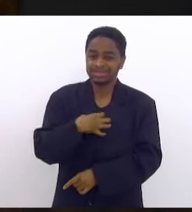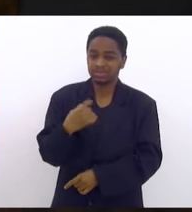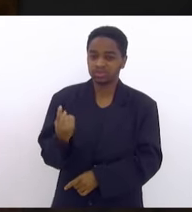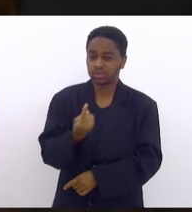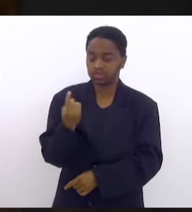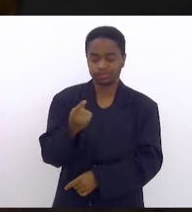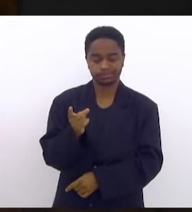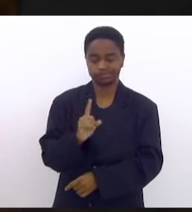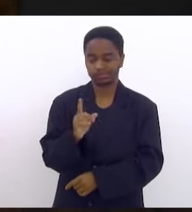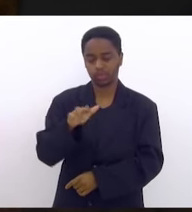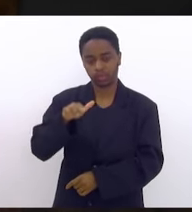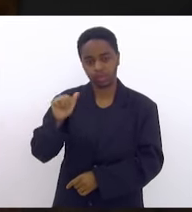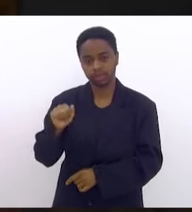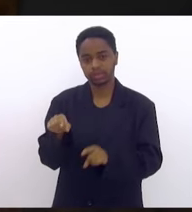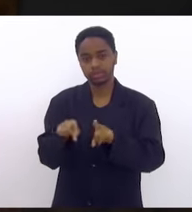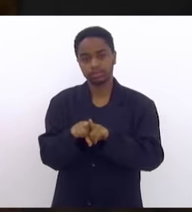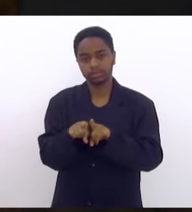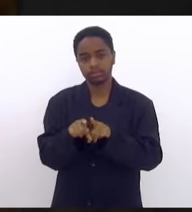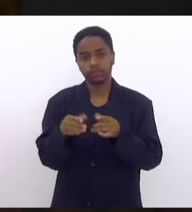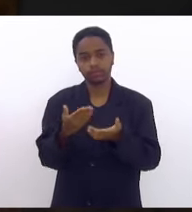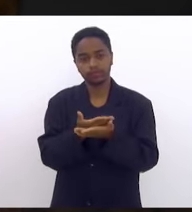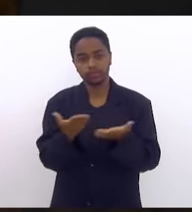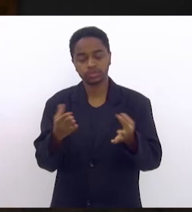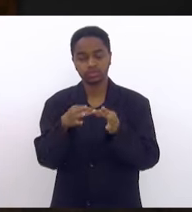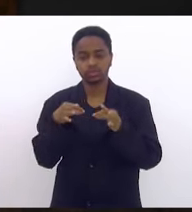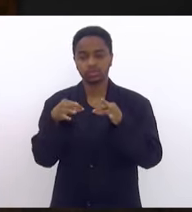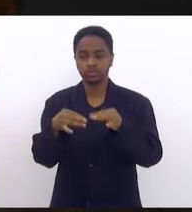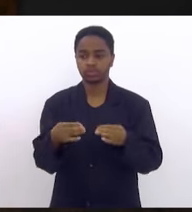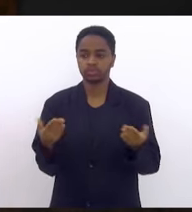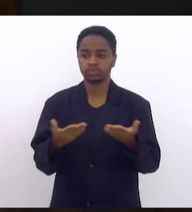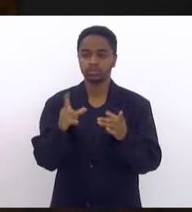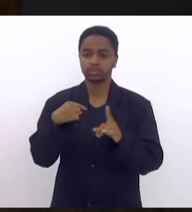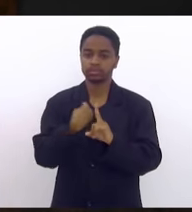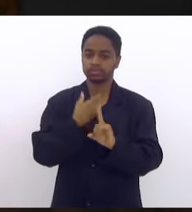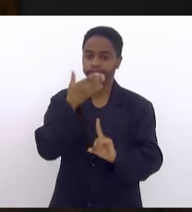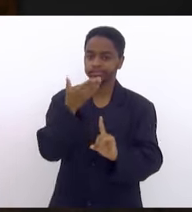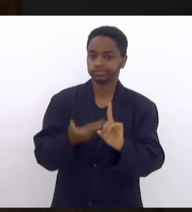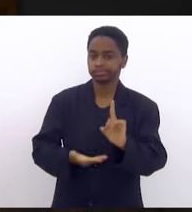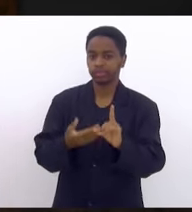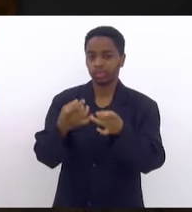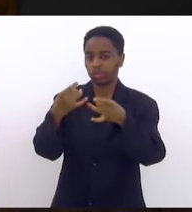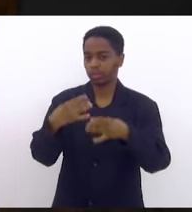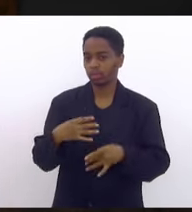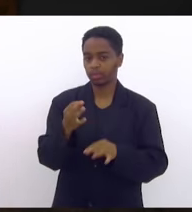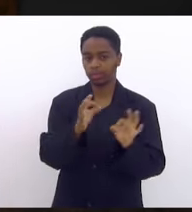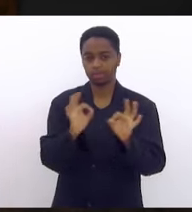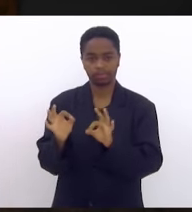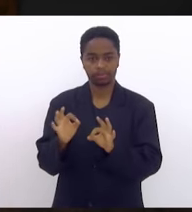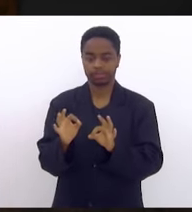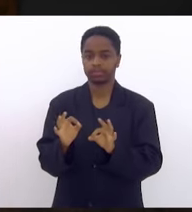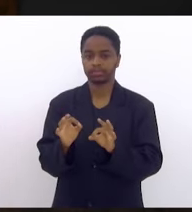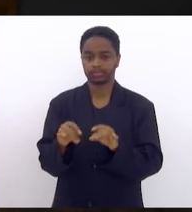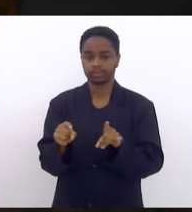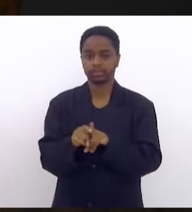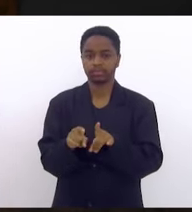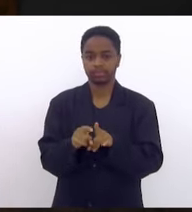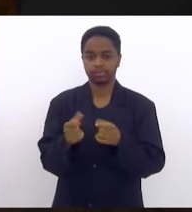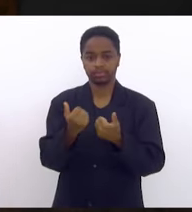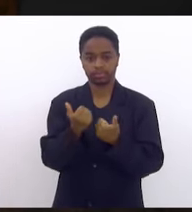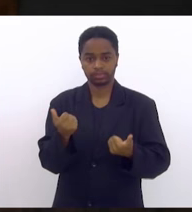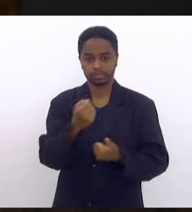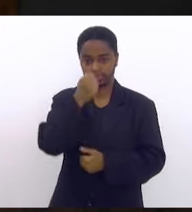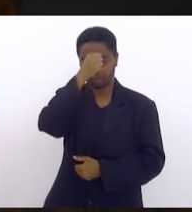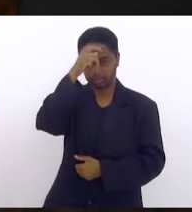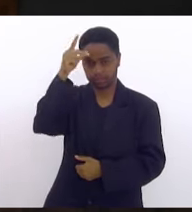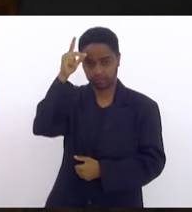E todos vocês aqui que estão recebendo essa moção, também não me abandonaram a hora nenhuma, o nosso vice-prefeito Chicão